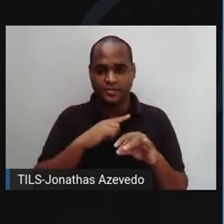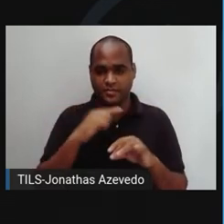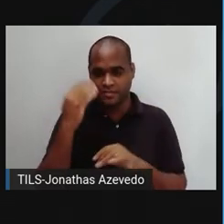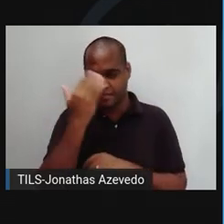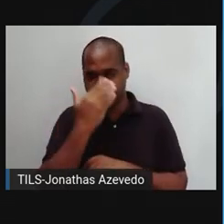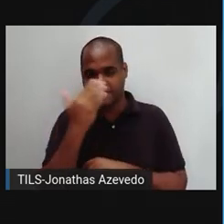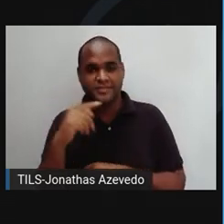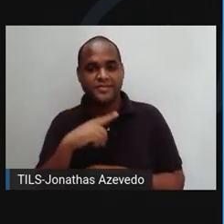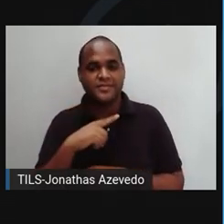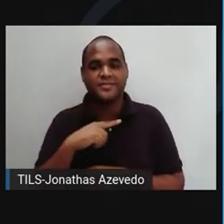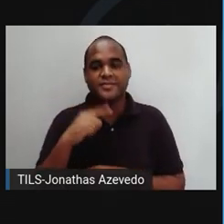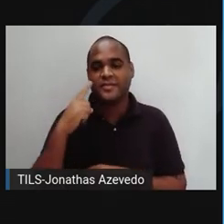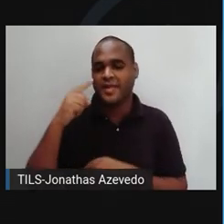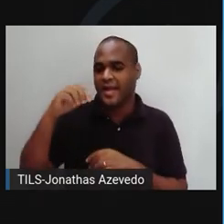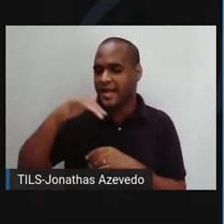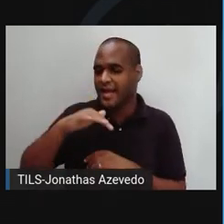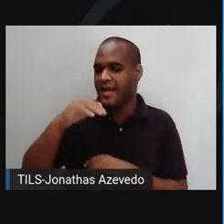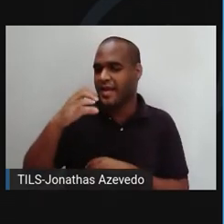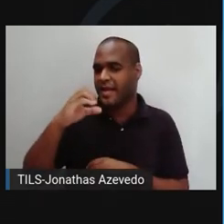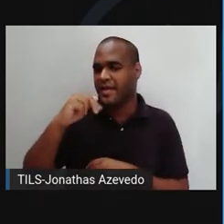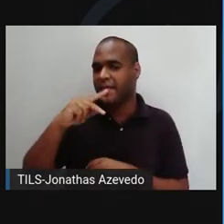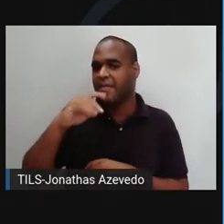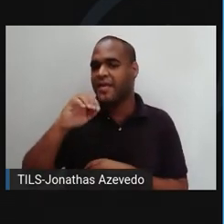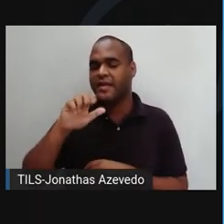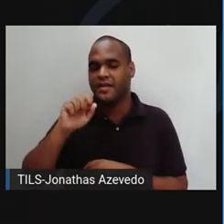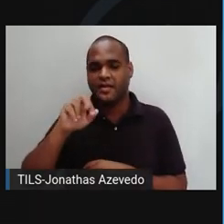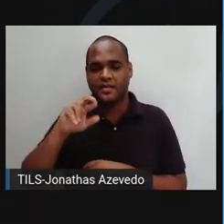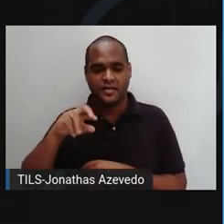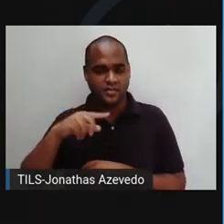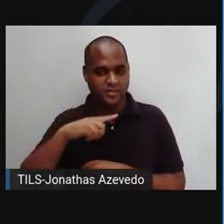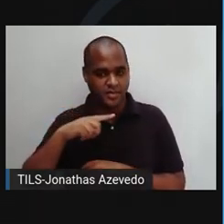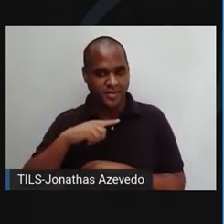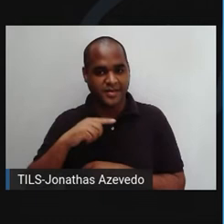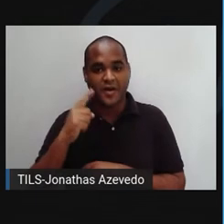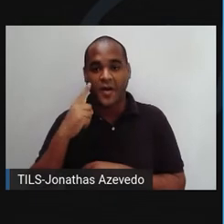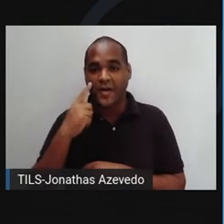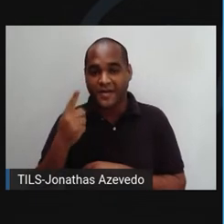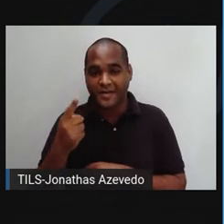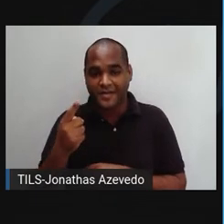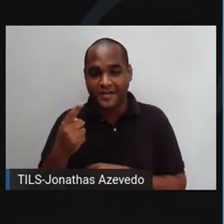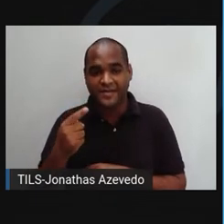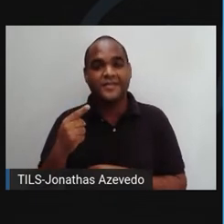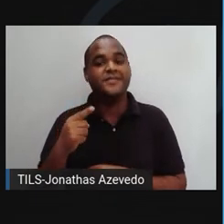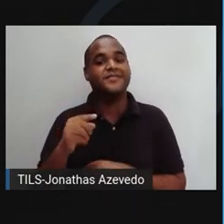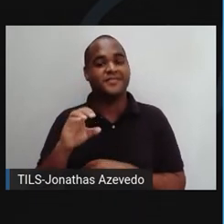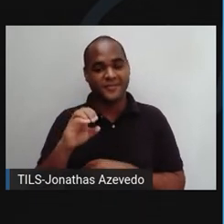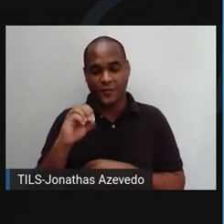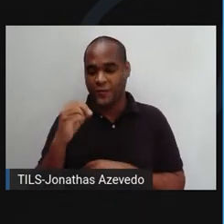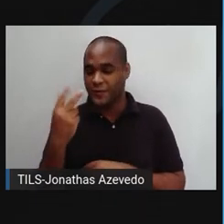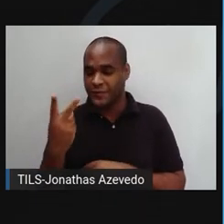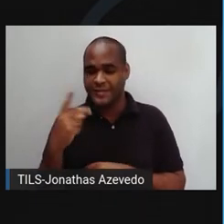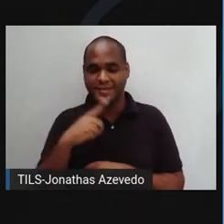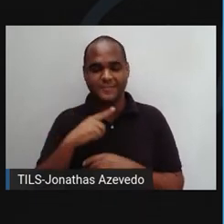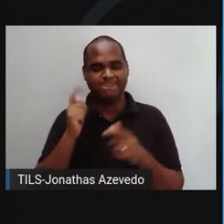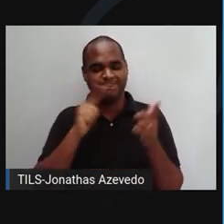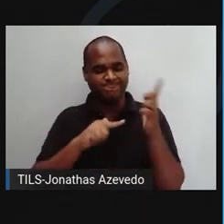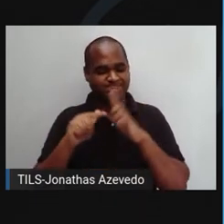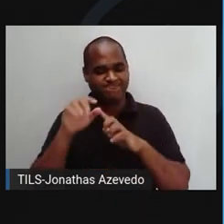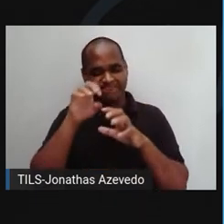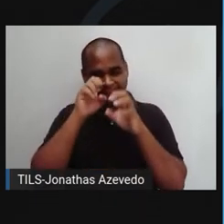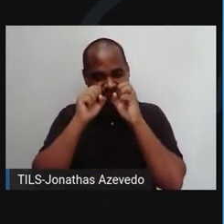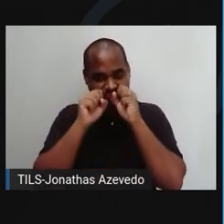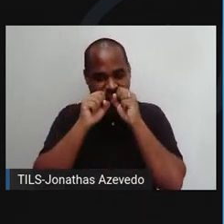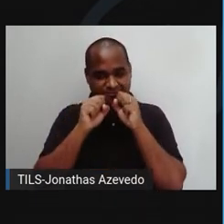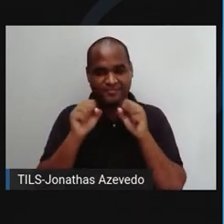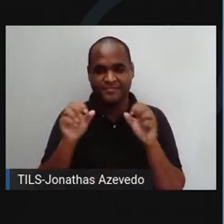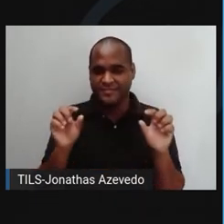sanguíneos chamados de capilares. Eles têm paredes extremamente finas que permitem que as moléculas de oxigênio entrem. Está vendo estas